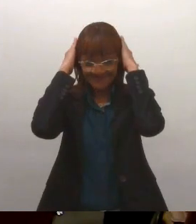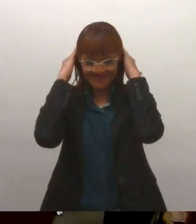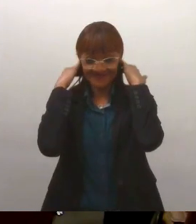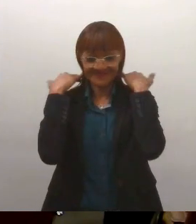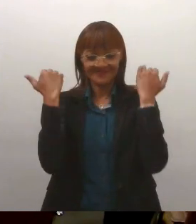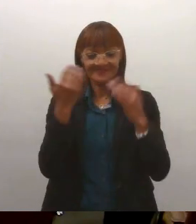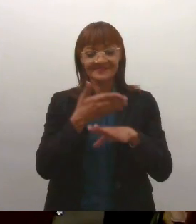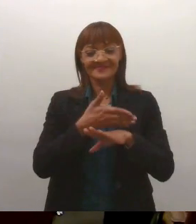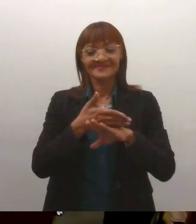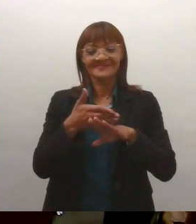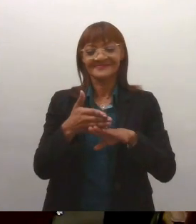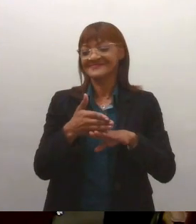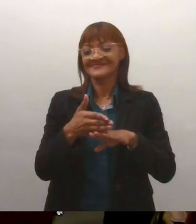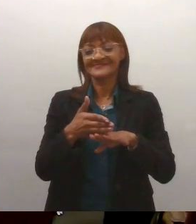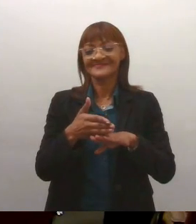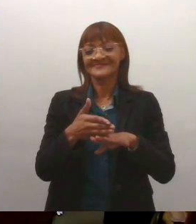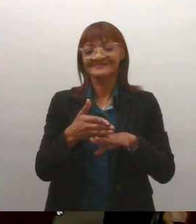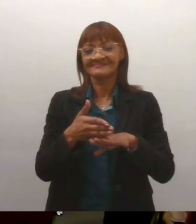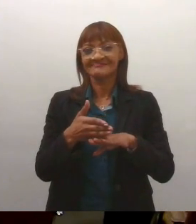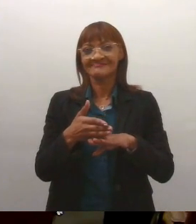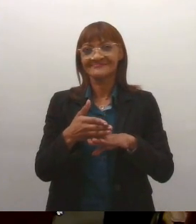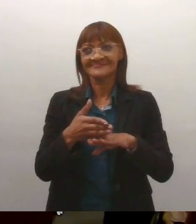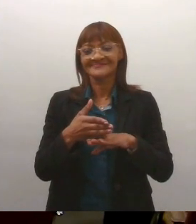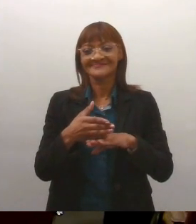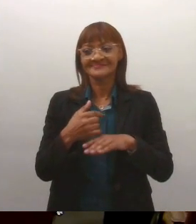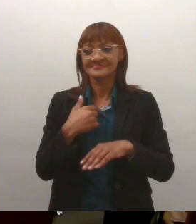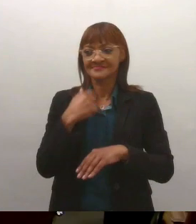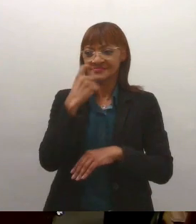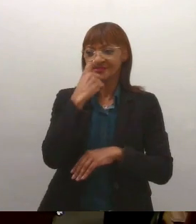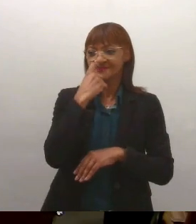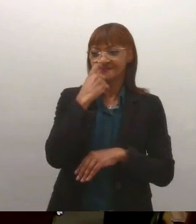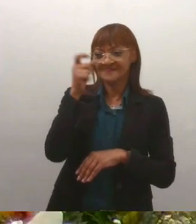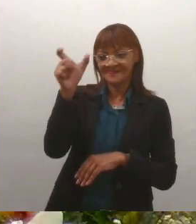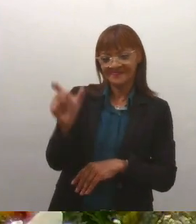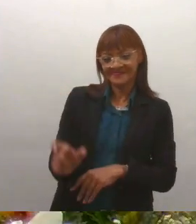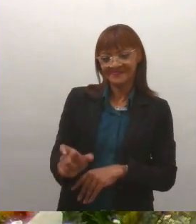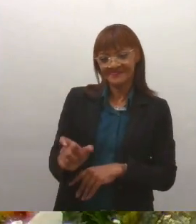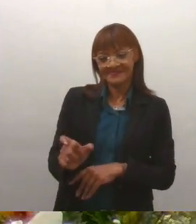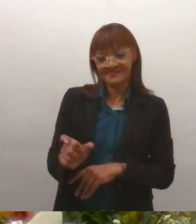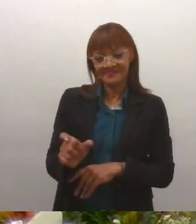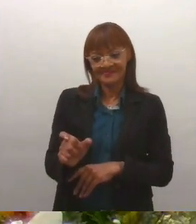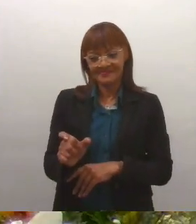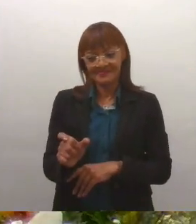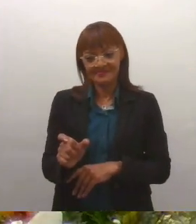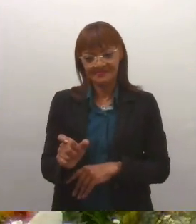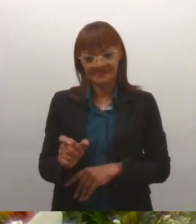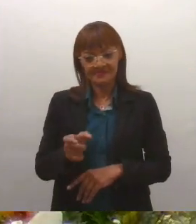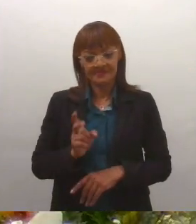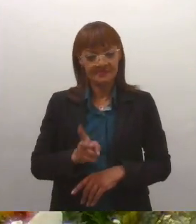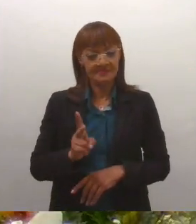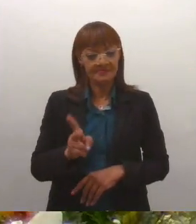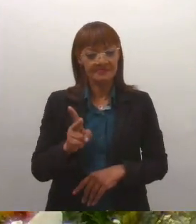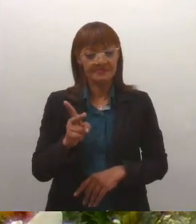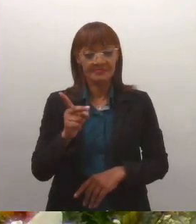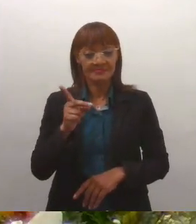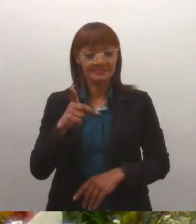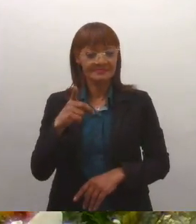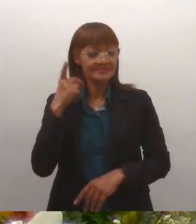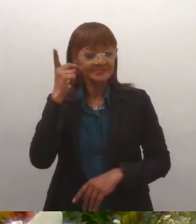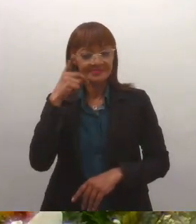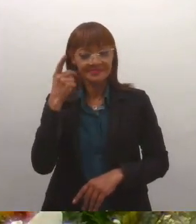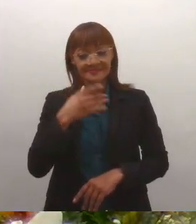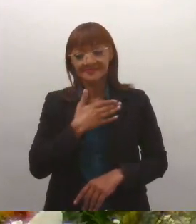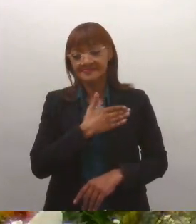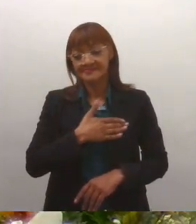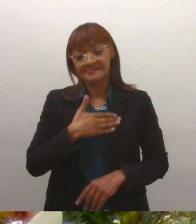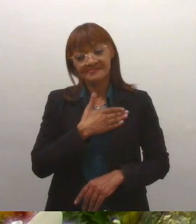muita inveja desses cabelos. Eu digo sempre a esse deputado querido que se eu tivesse os cabelos tão bonitos, tão prateados como